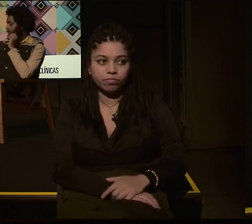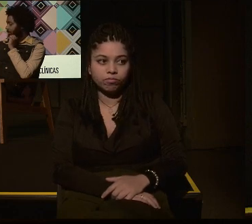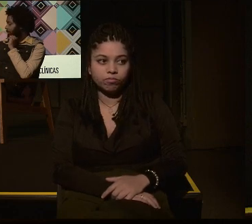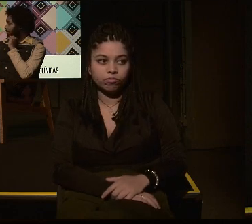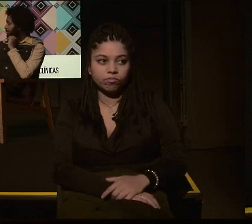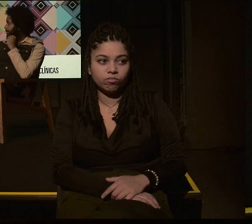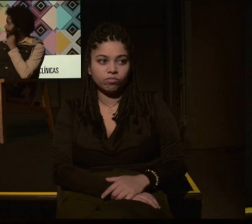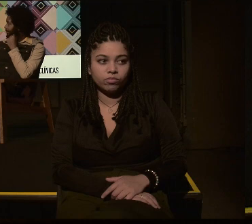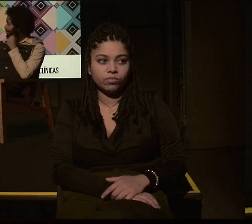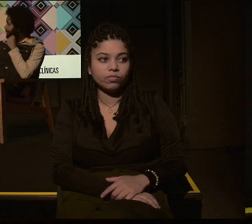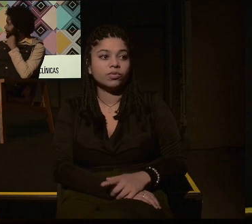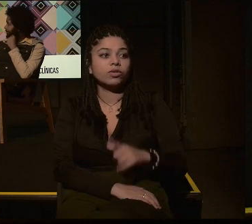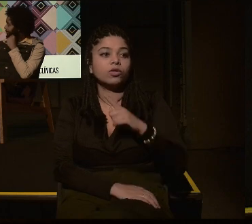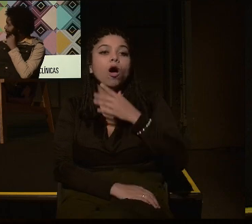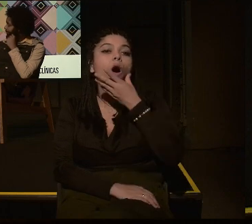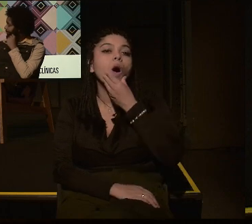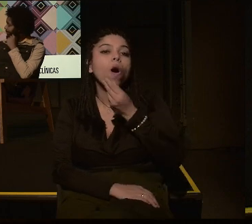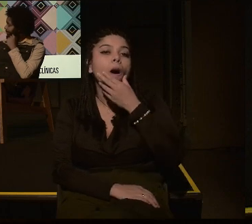de homens.